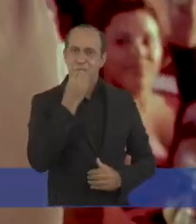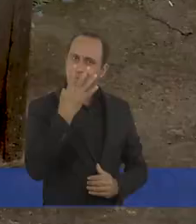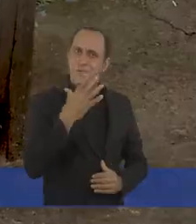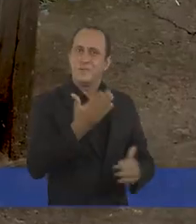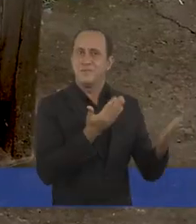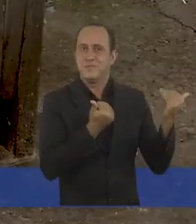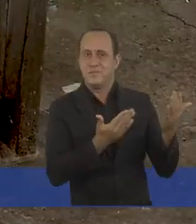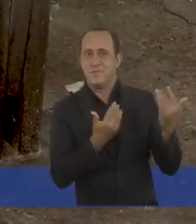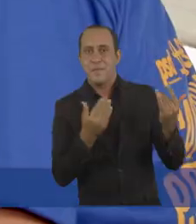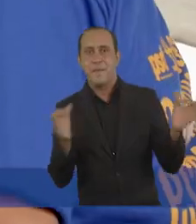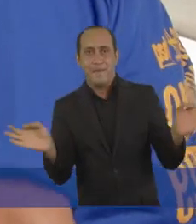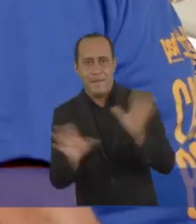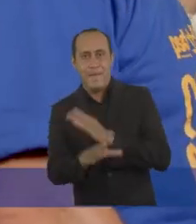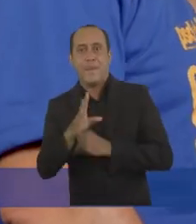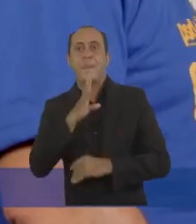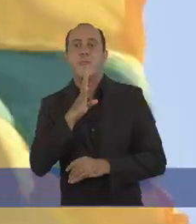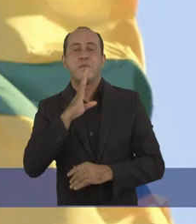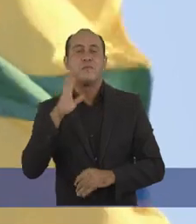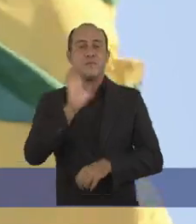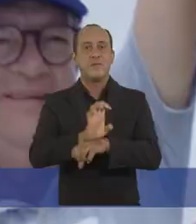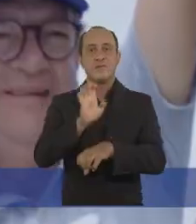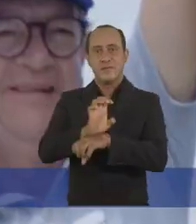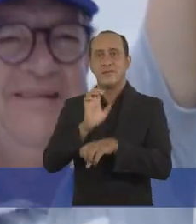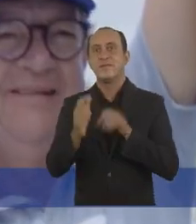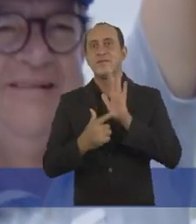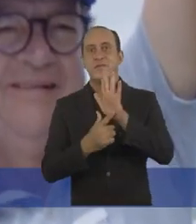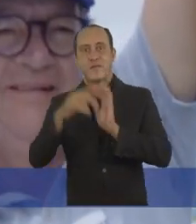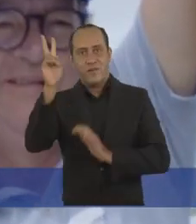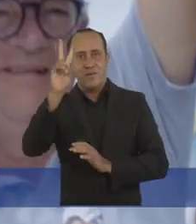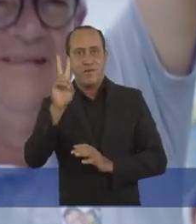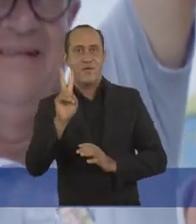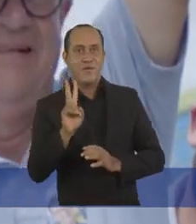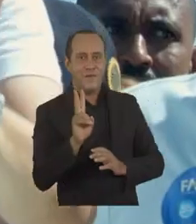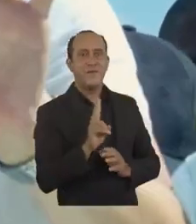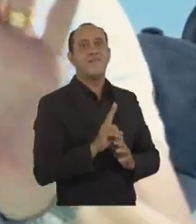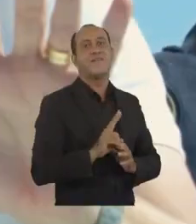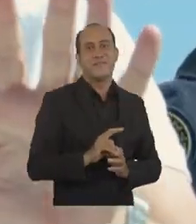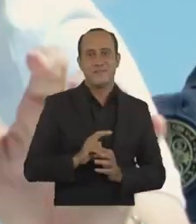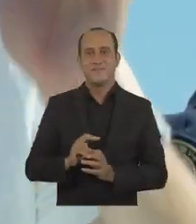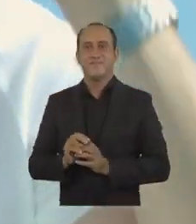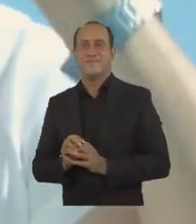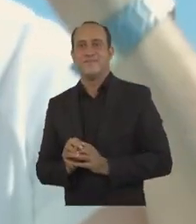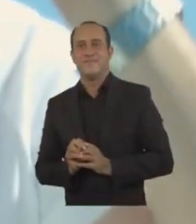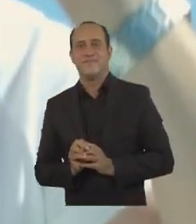É Fábio. É jovem preparado, ele conhece nosso estado e já mostrou o seu valor.